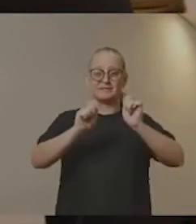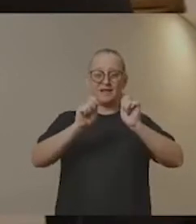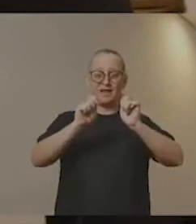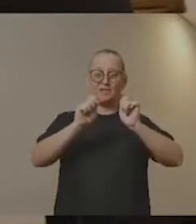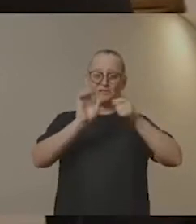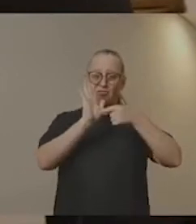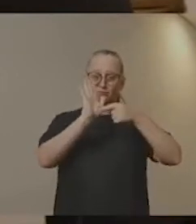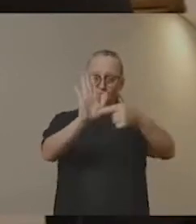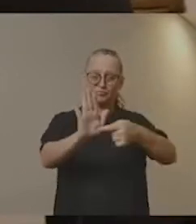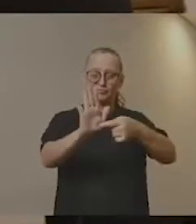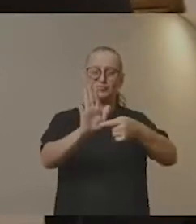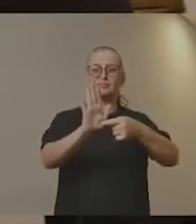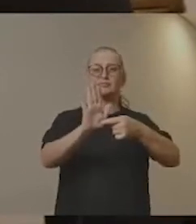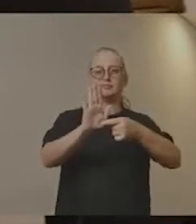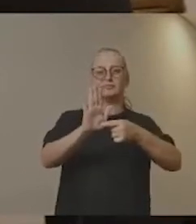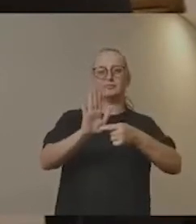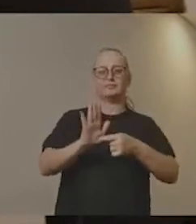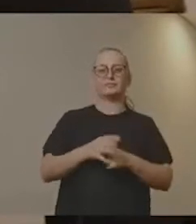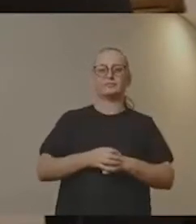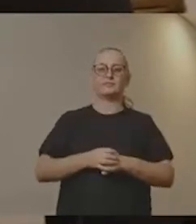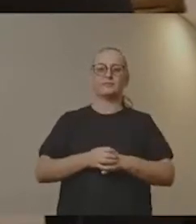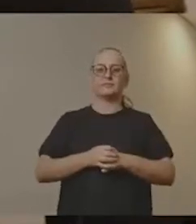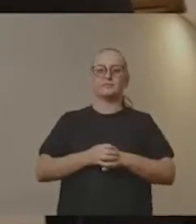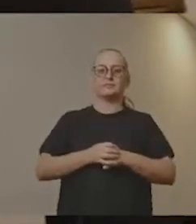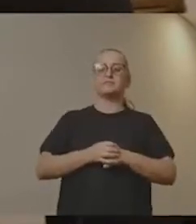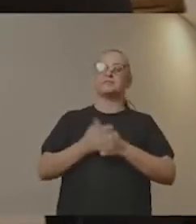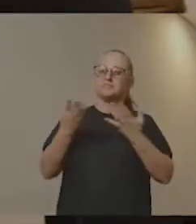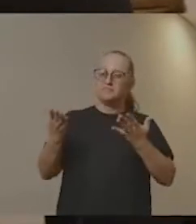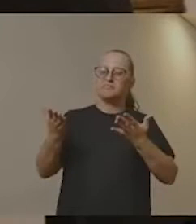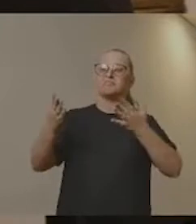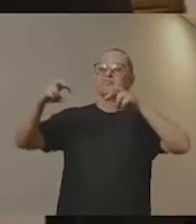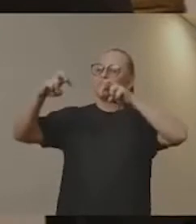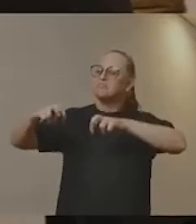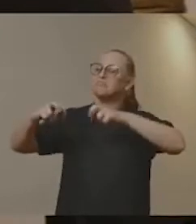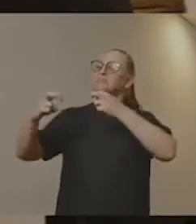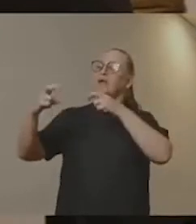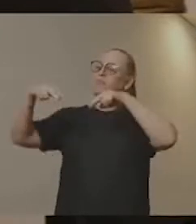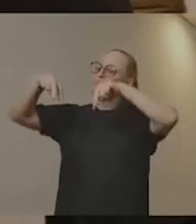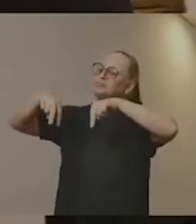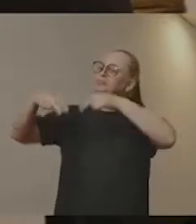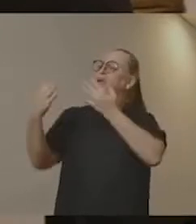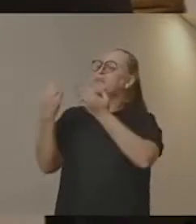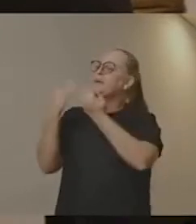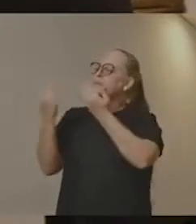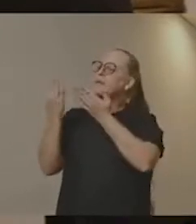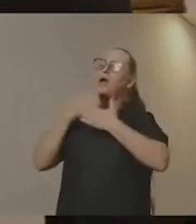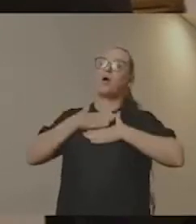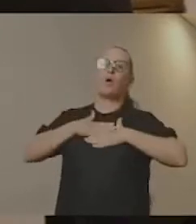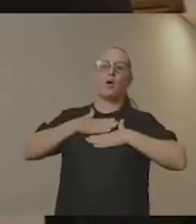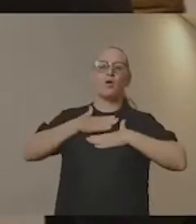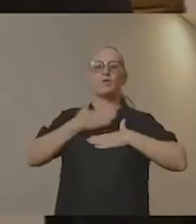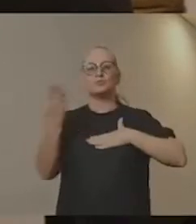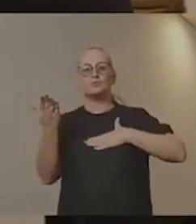professor que todo mundo gosta, por quê? Porque eles escutam, eles conversam, seja de um jeito mais formal, de um jeito mais informal. Então, eu dou